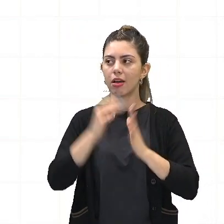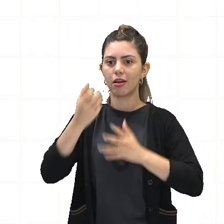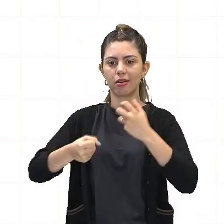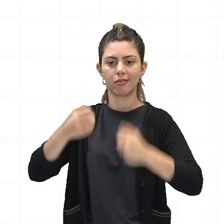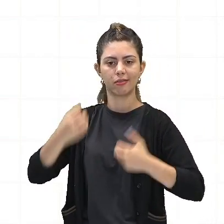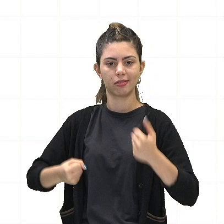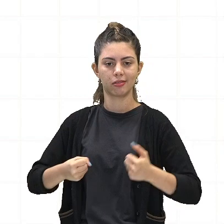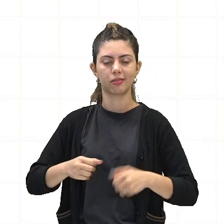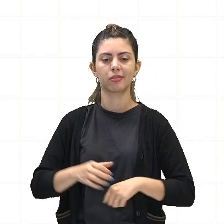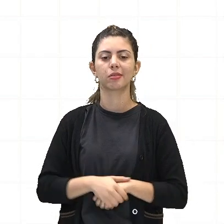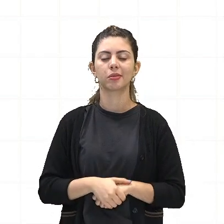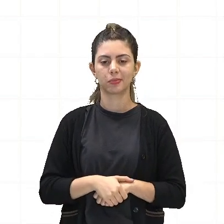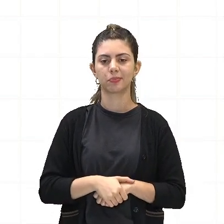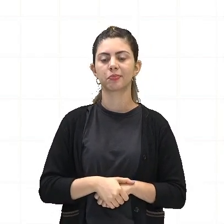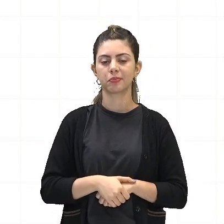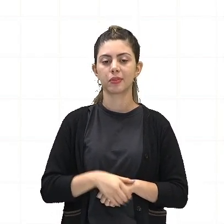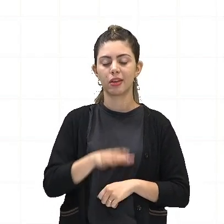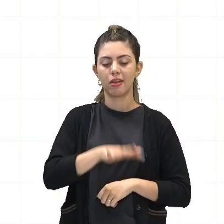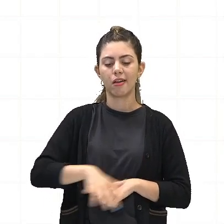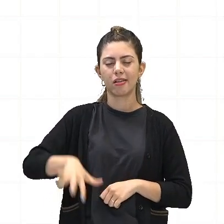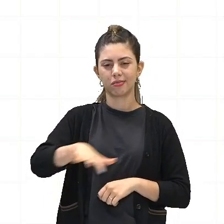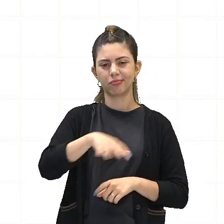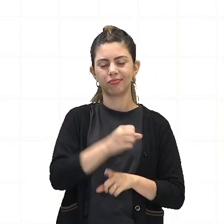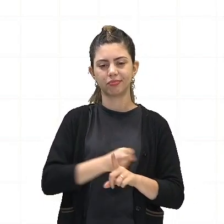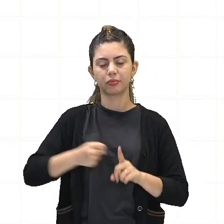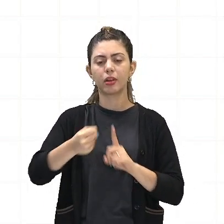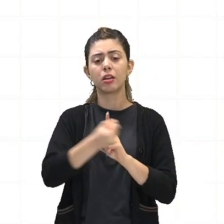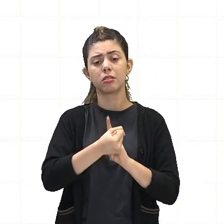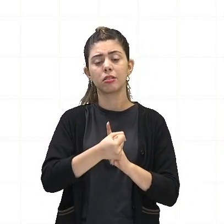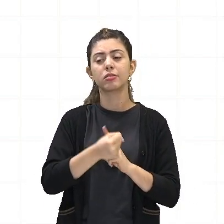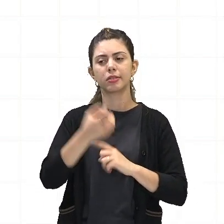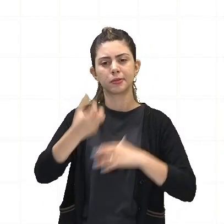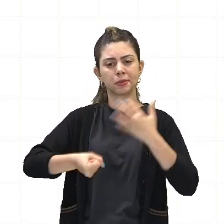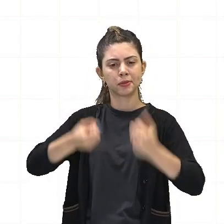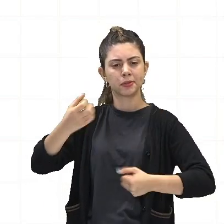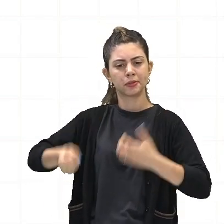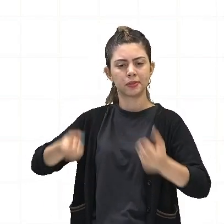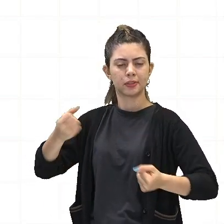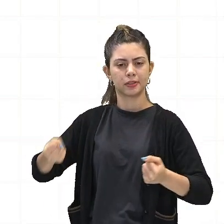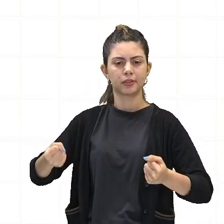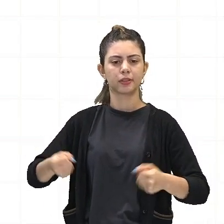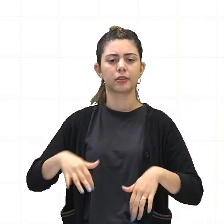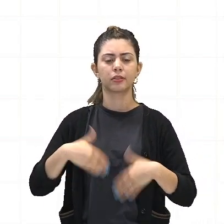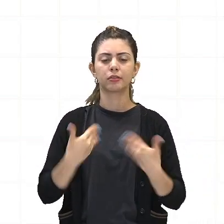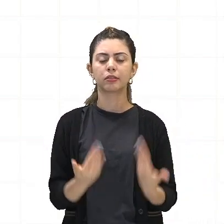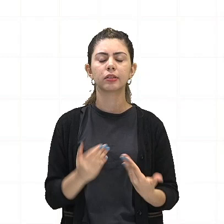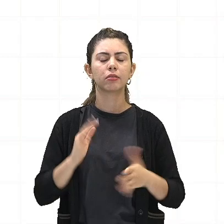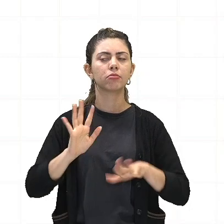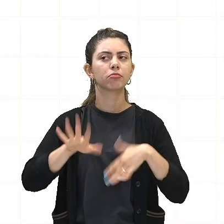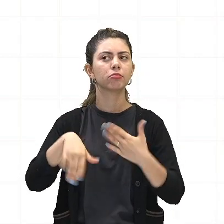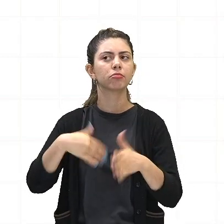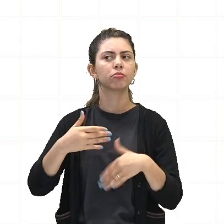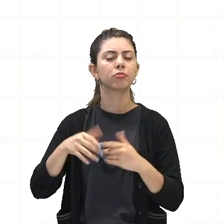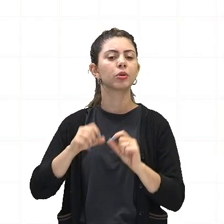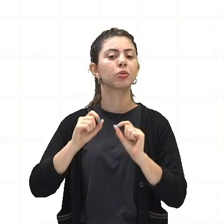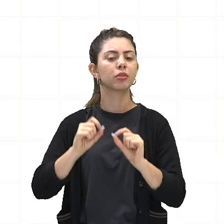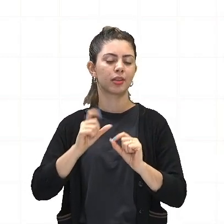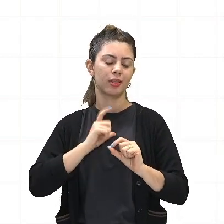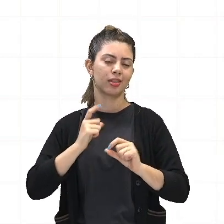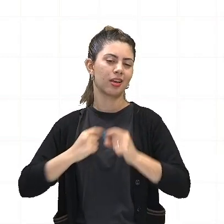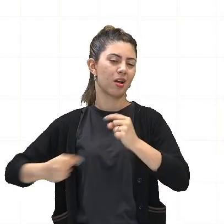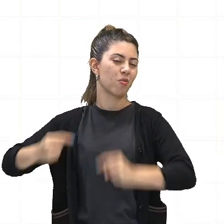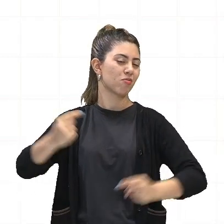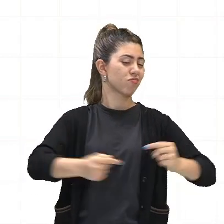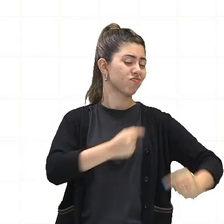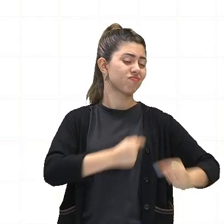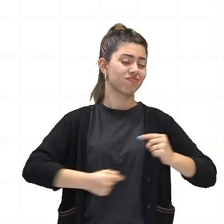de Lutero. As monarquias nacionais, os reis, a burguesia, os próprios membros do